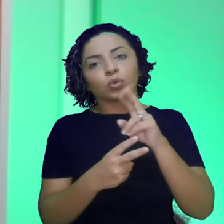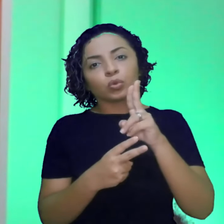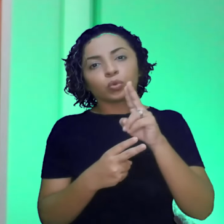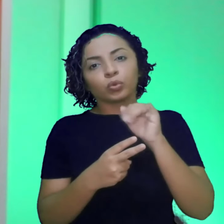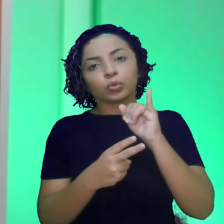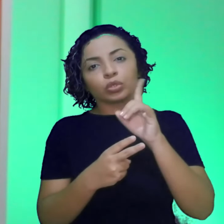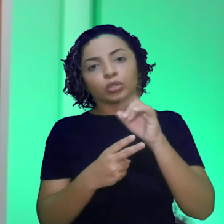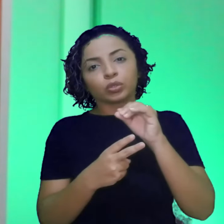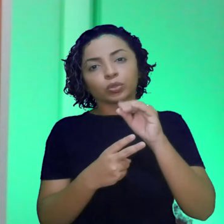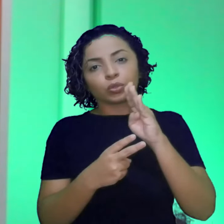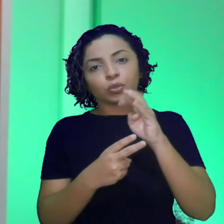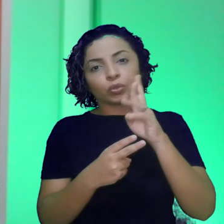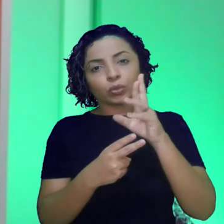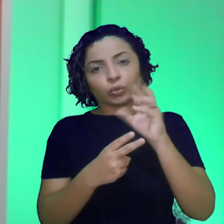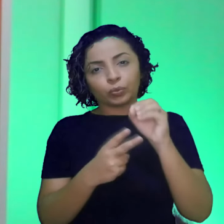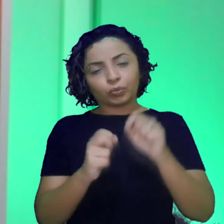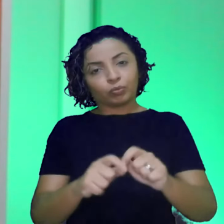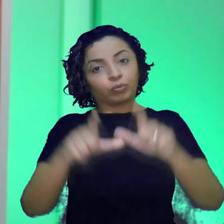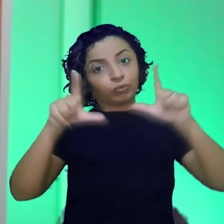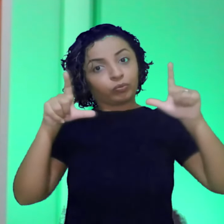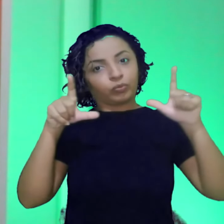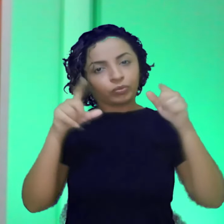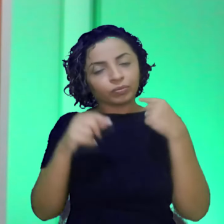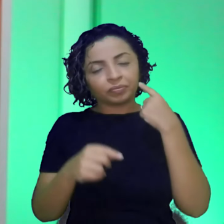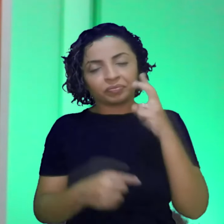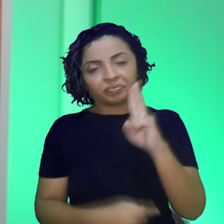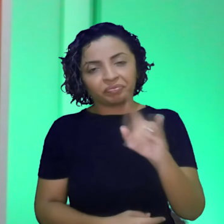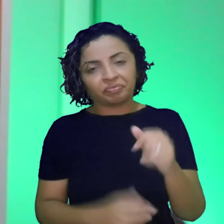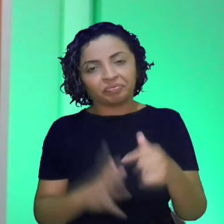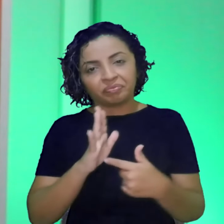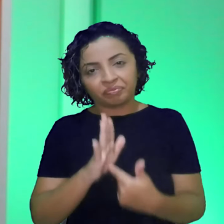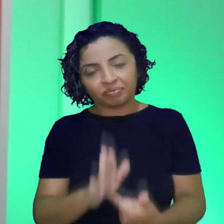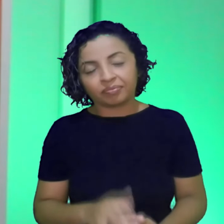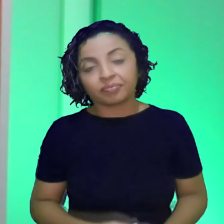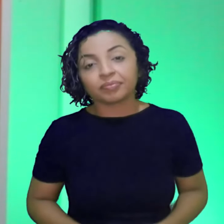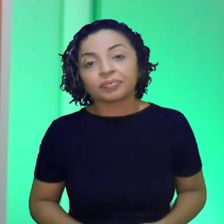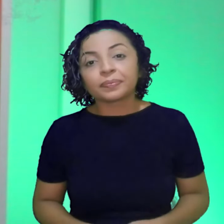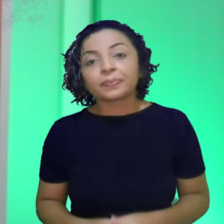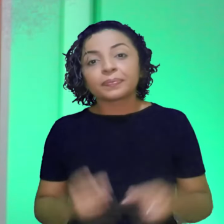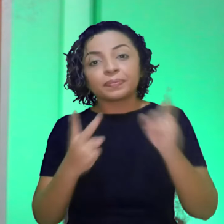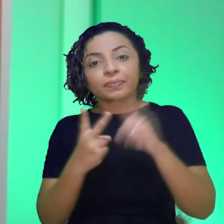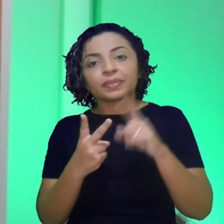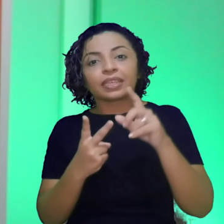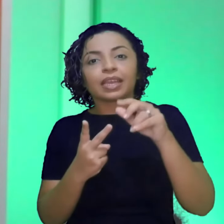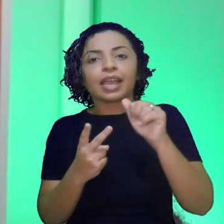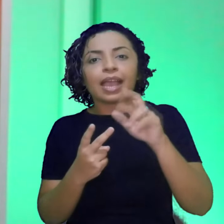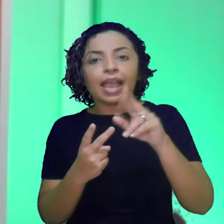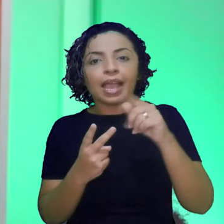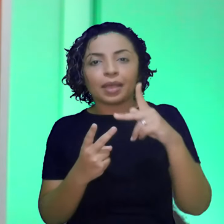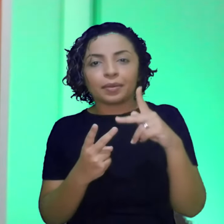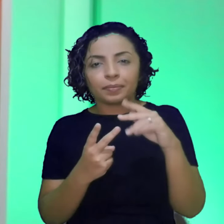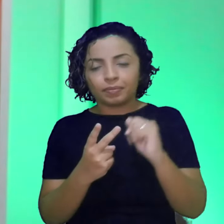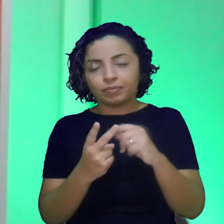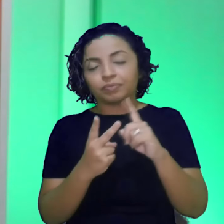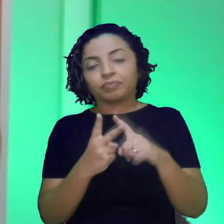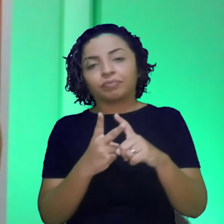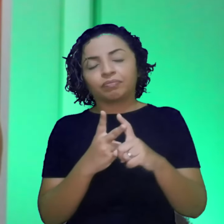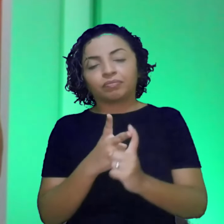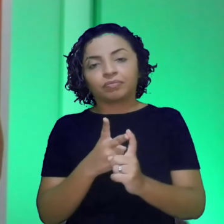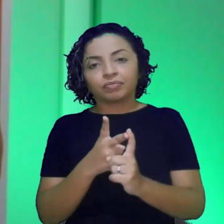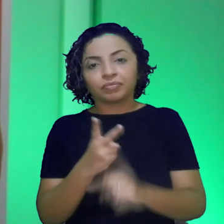Dobro aqui, ó. Vou deixar ampliada essa imagem para vocês. E o Arp aqui.